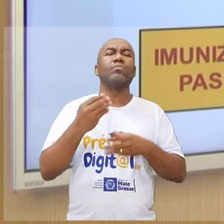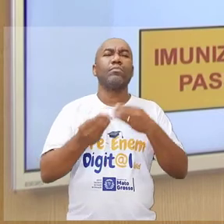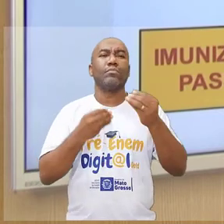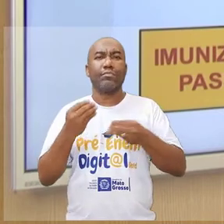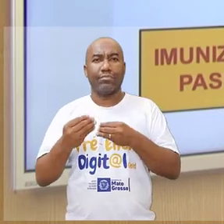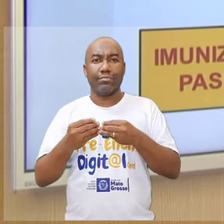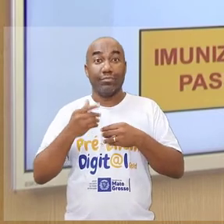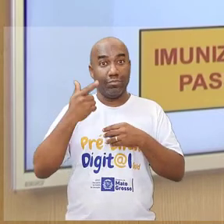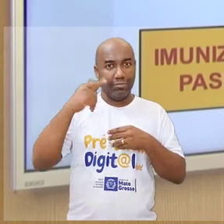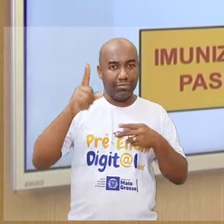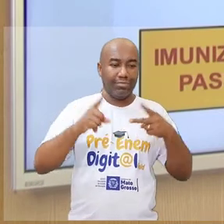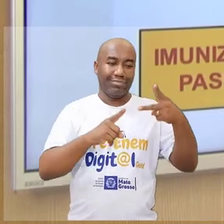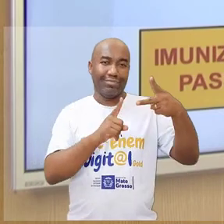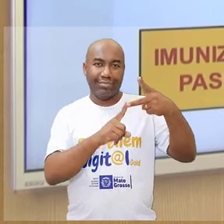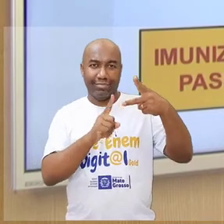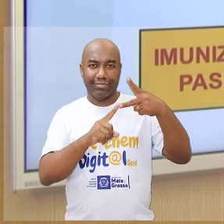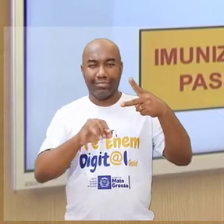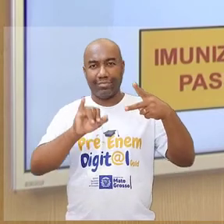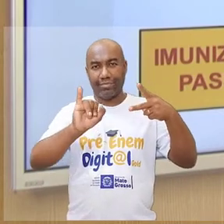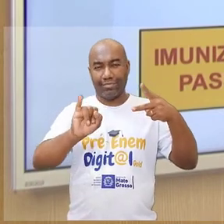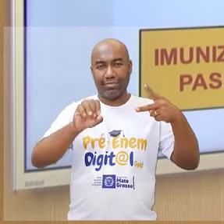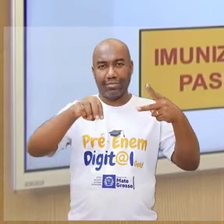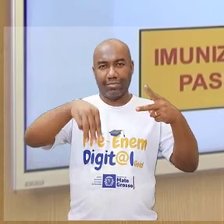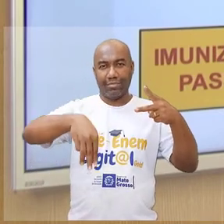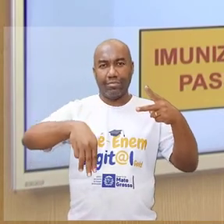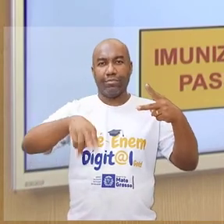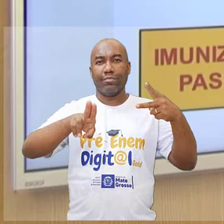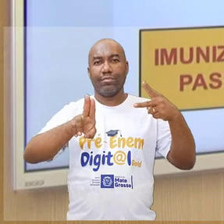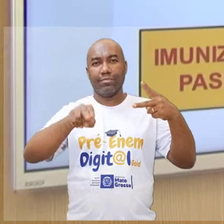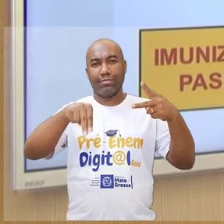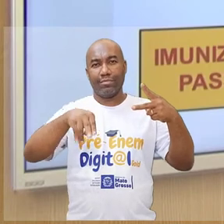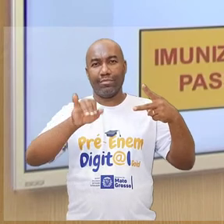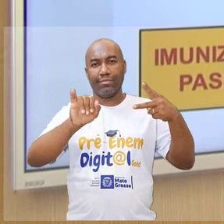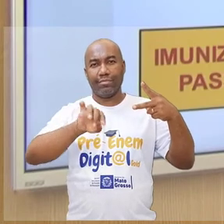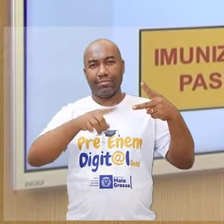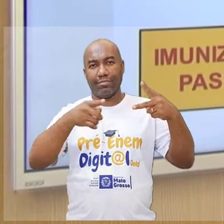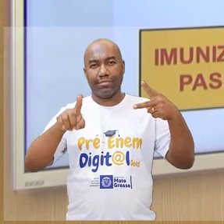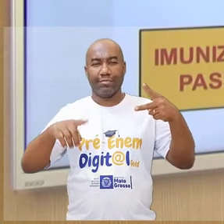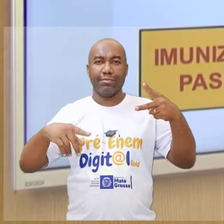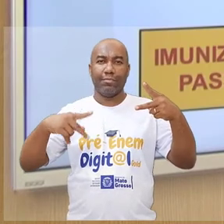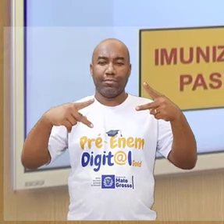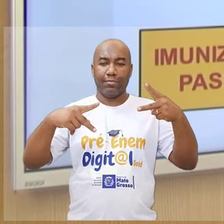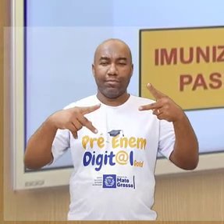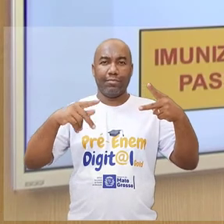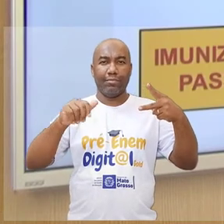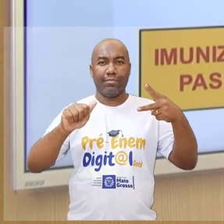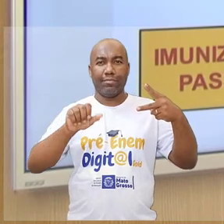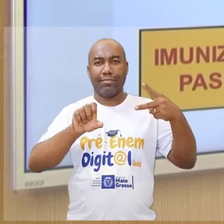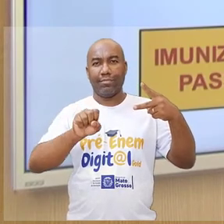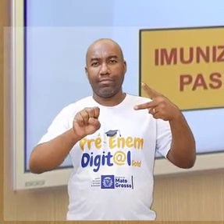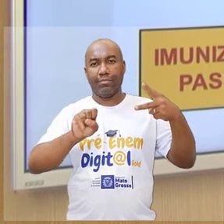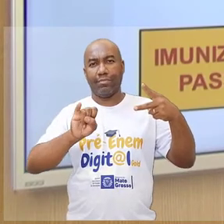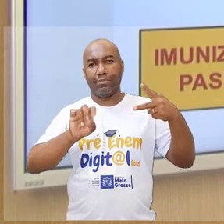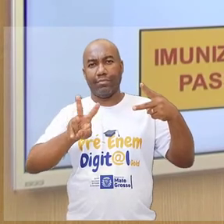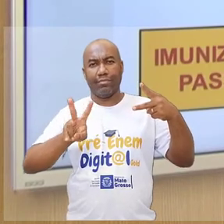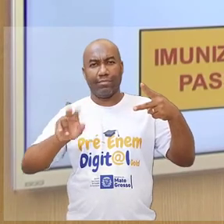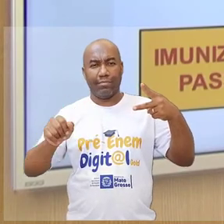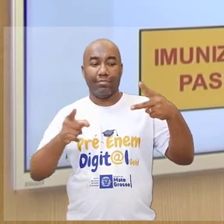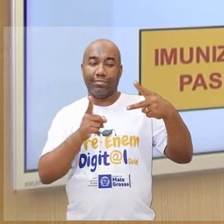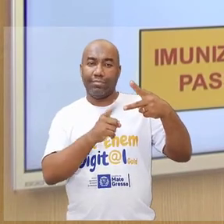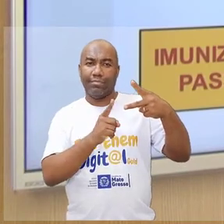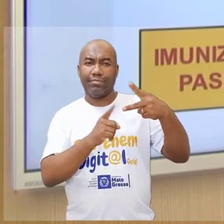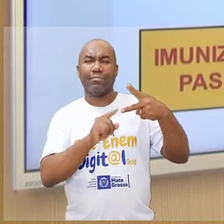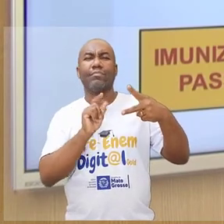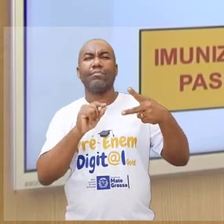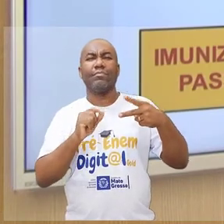muito legal porque desde quando éramos embriões, feto, nós já começamos a passar por isso.